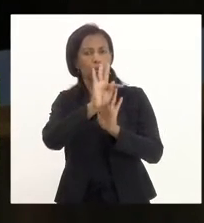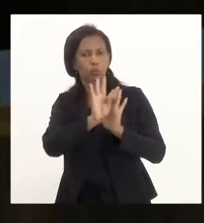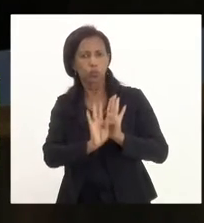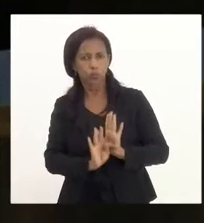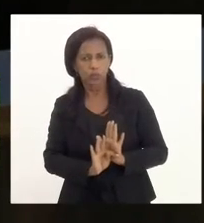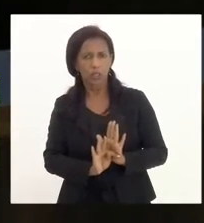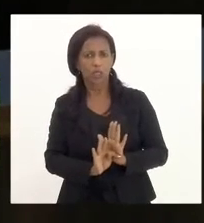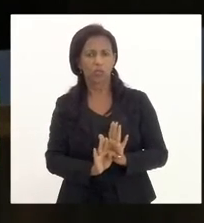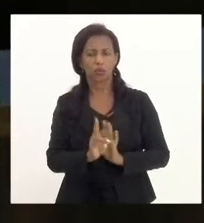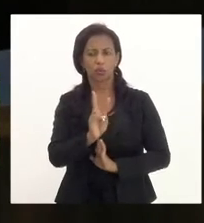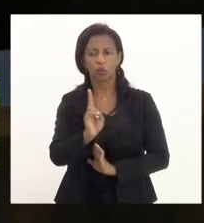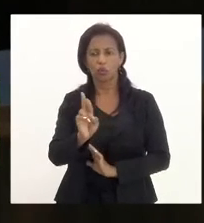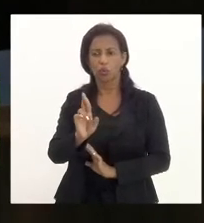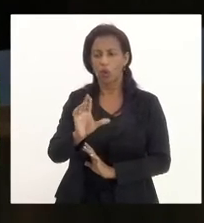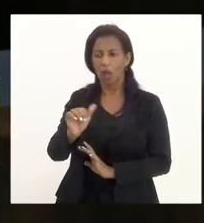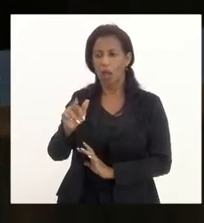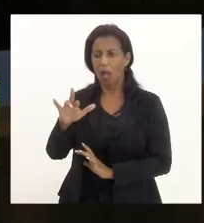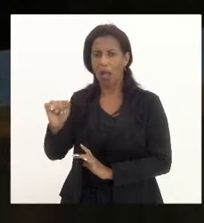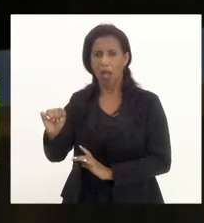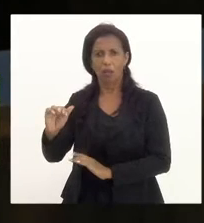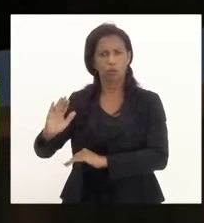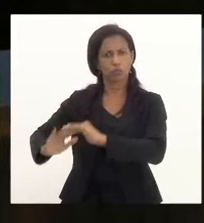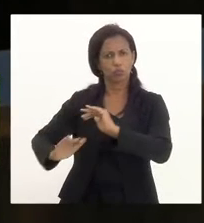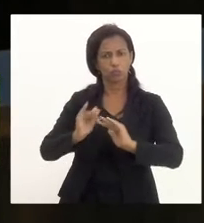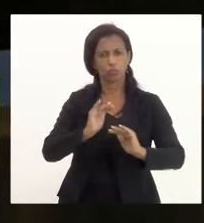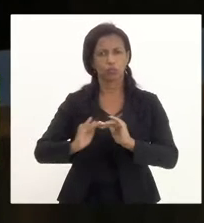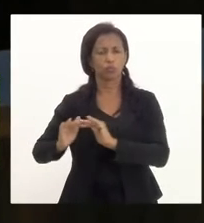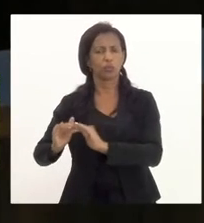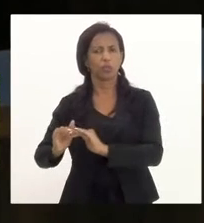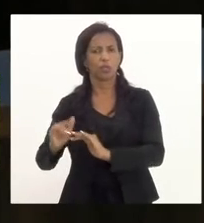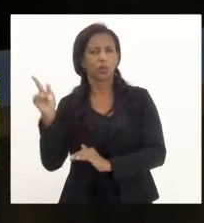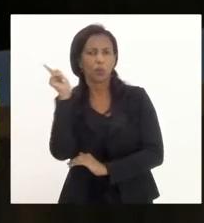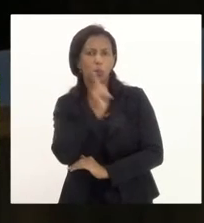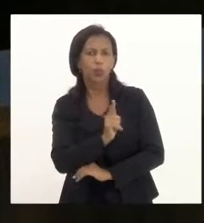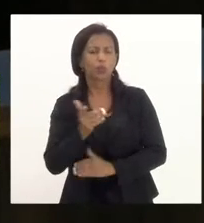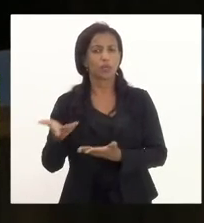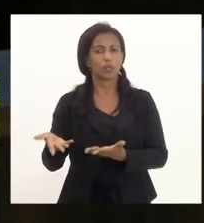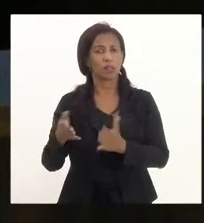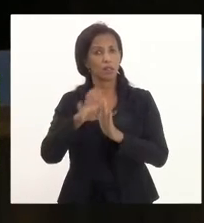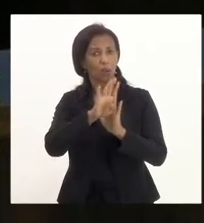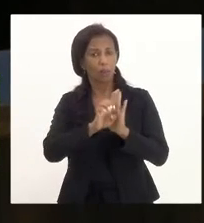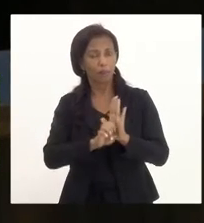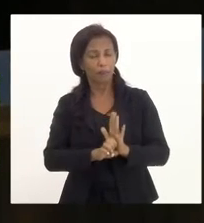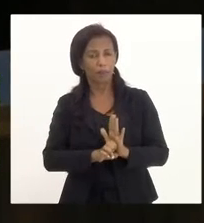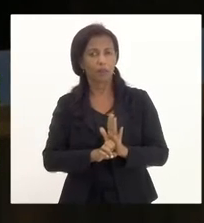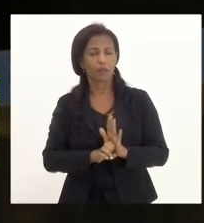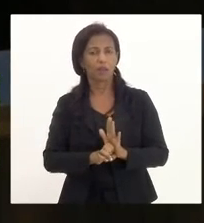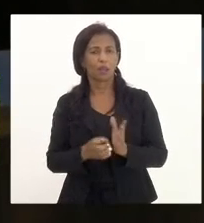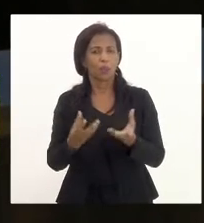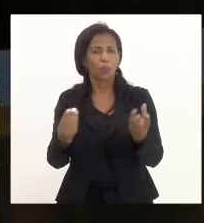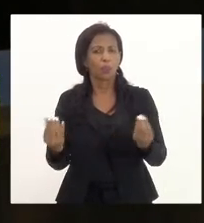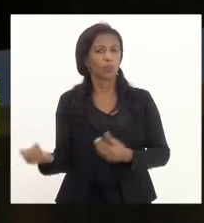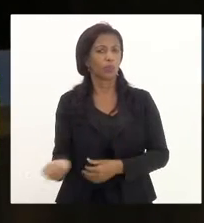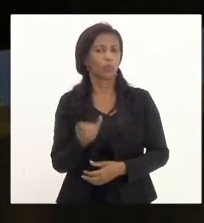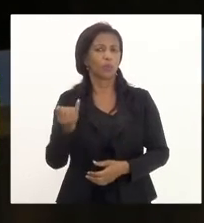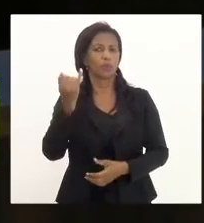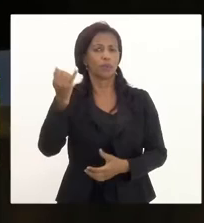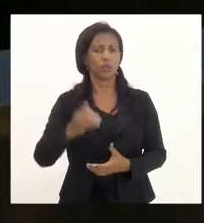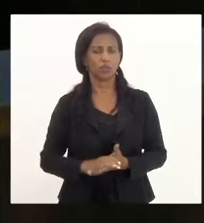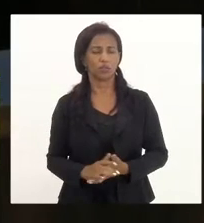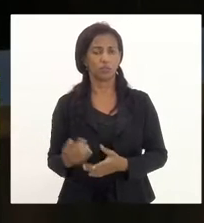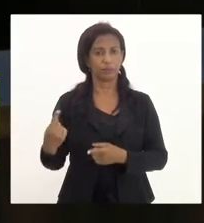vacância dos cargos o preenchimento de cargos efetivos e nós consideramos que essa é bastante importante